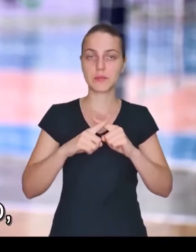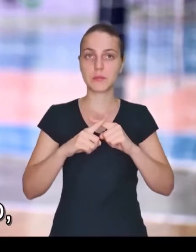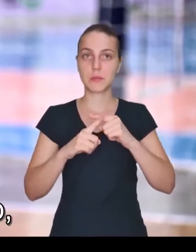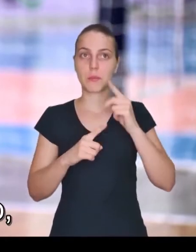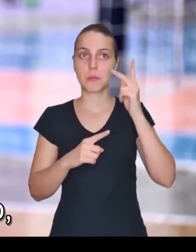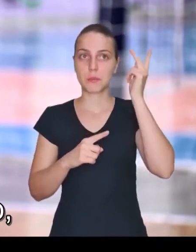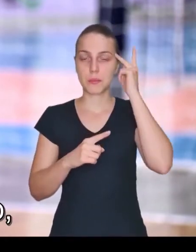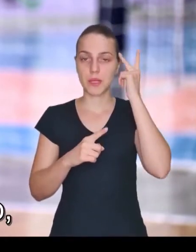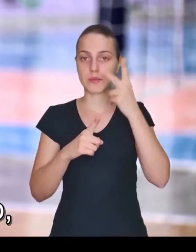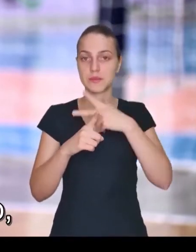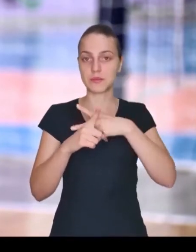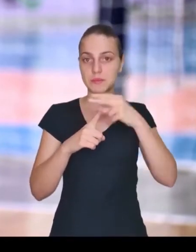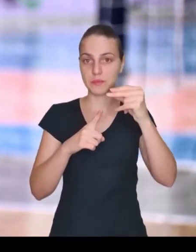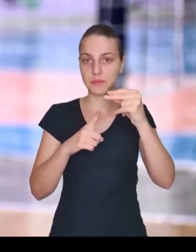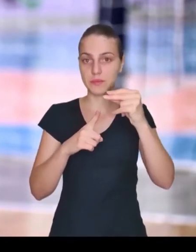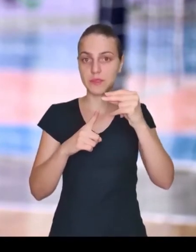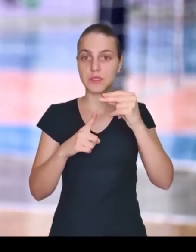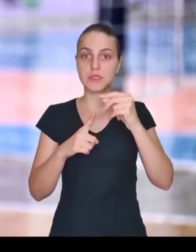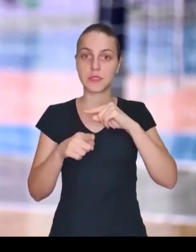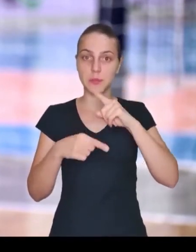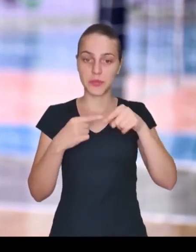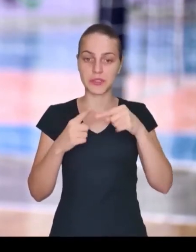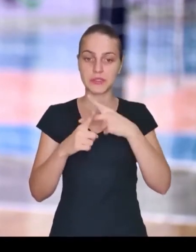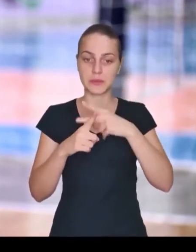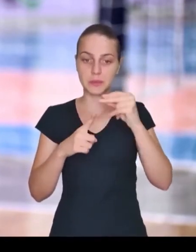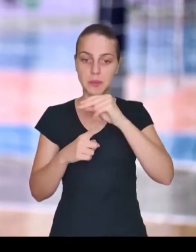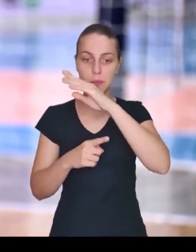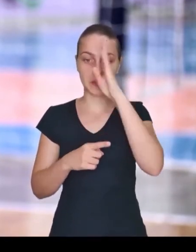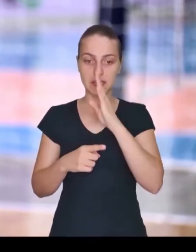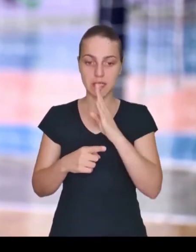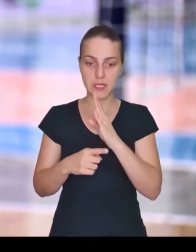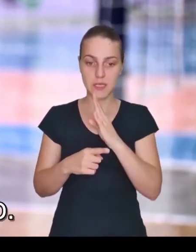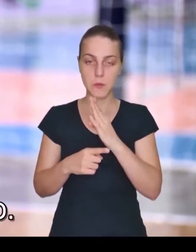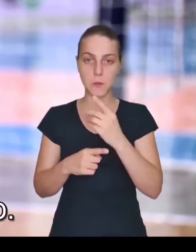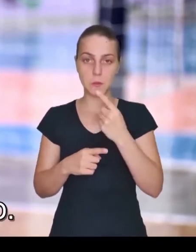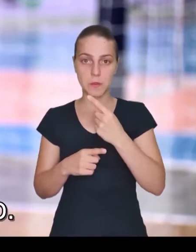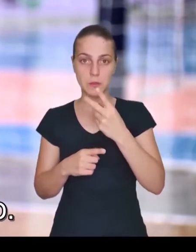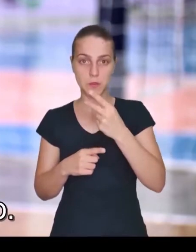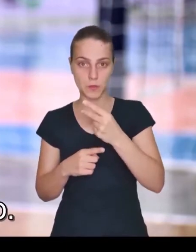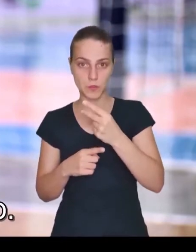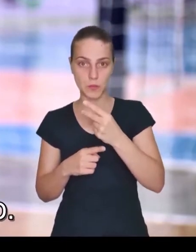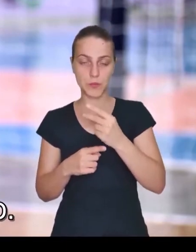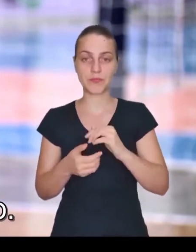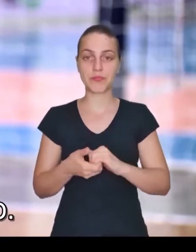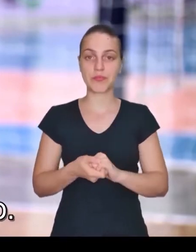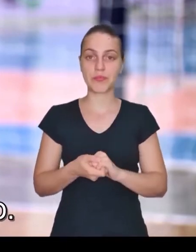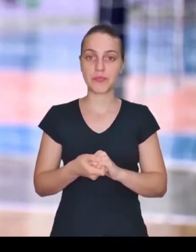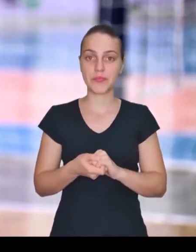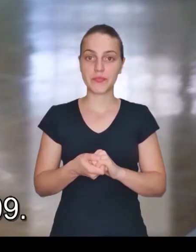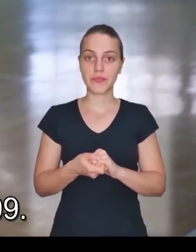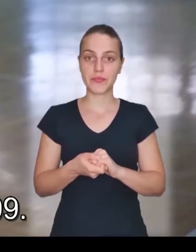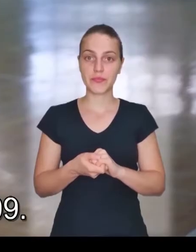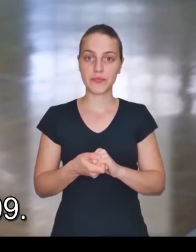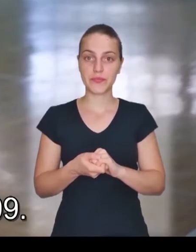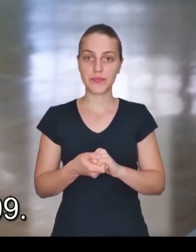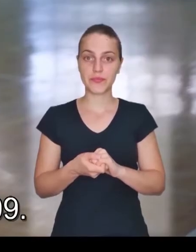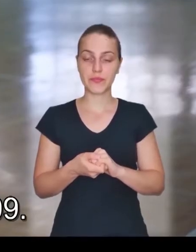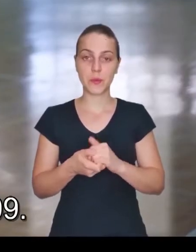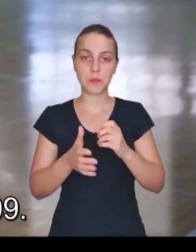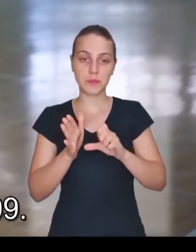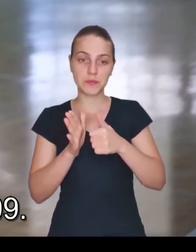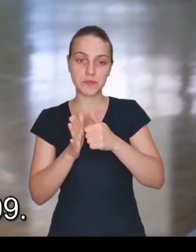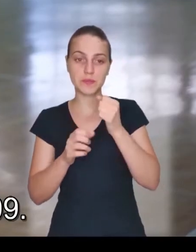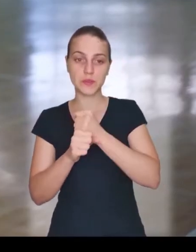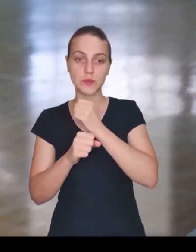fui campeão brasileiro, bicampeão brasileiro e hoje pretendo, se Deus quiser, ser campeão para a Pan-Americana. Carlos. Minha primeira seleção foi